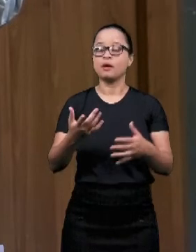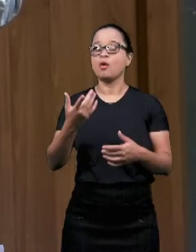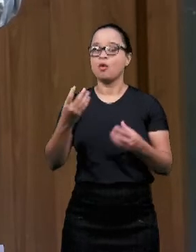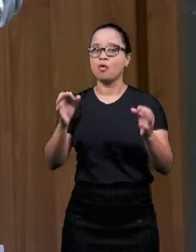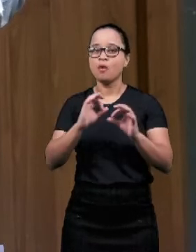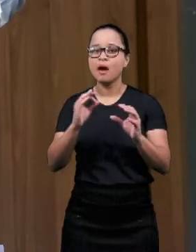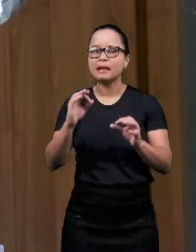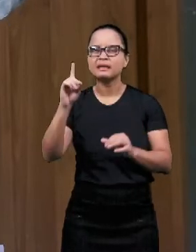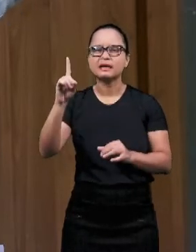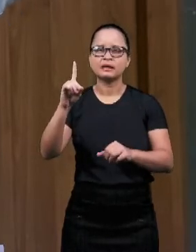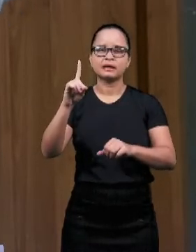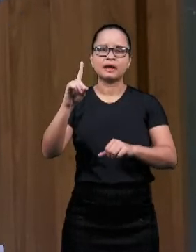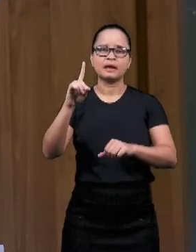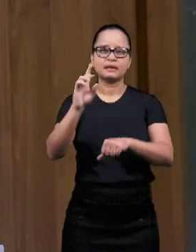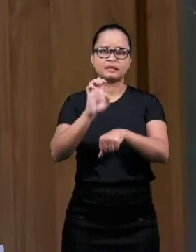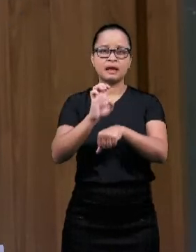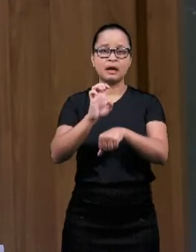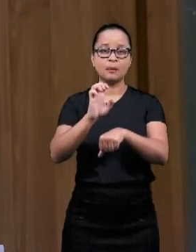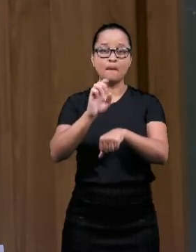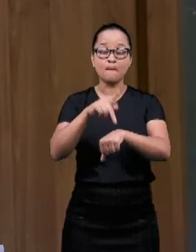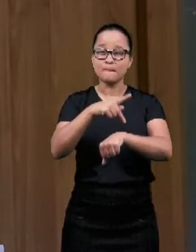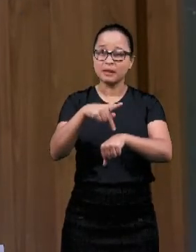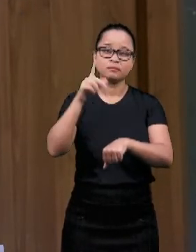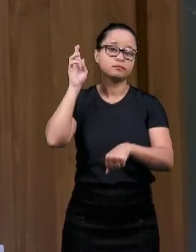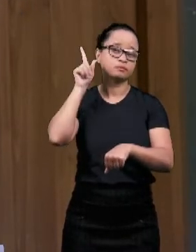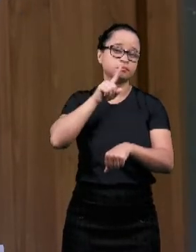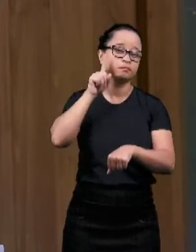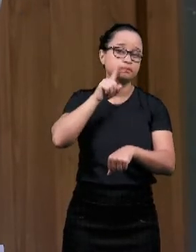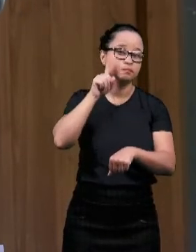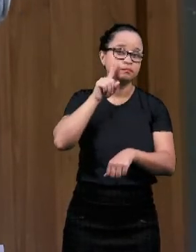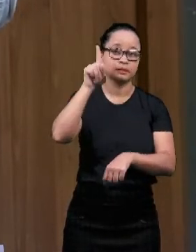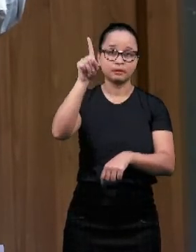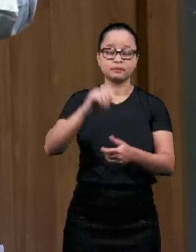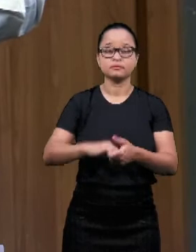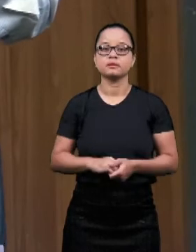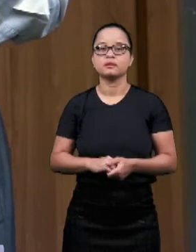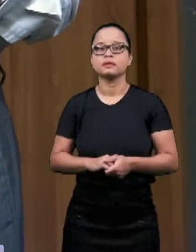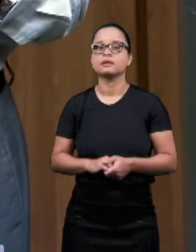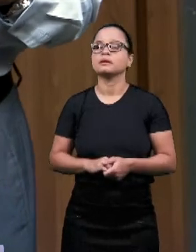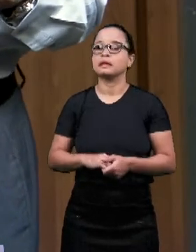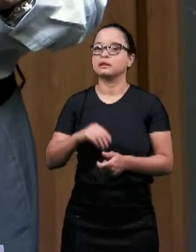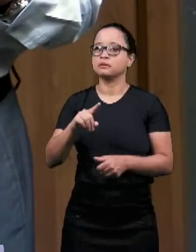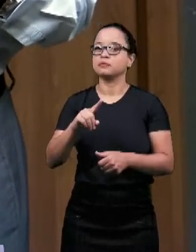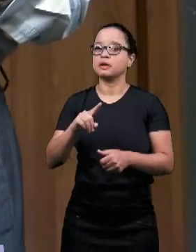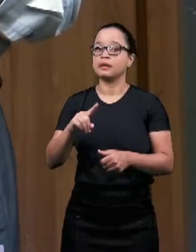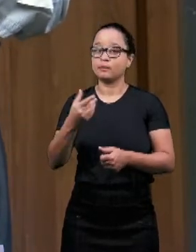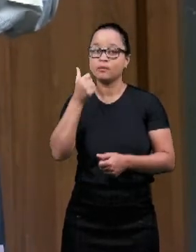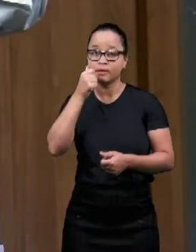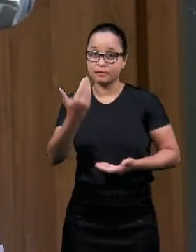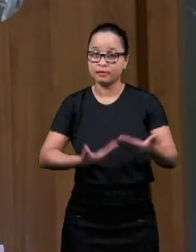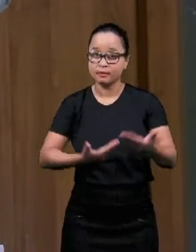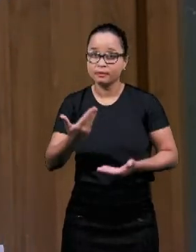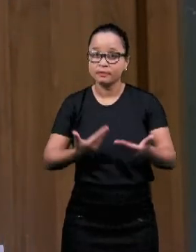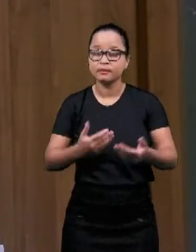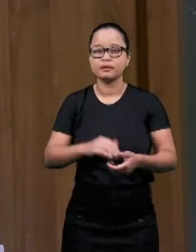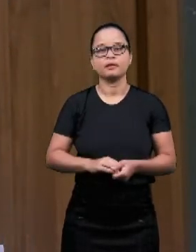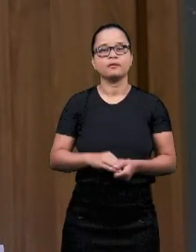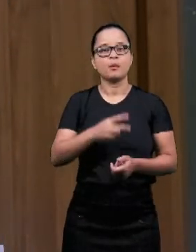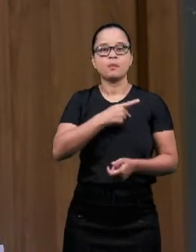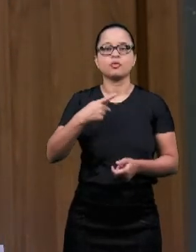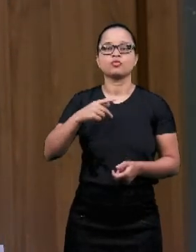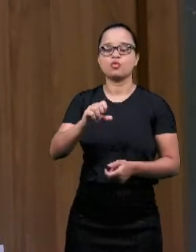Ela pertence ao grupo de jovens da nossa igreja em Marlborough, no estado de Massachusetts. E ela é ovelha do pastor Samir